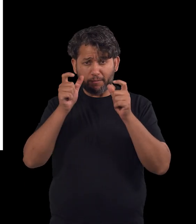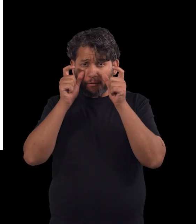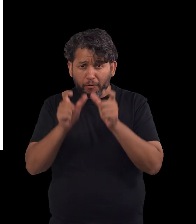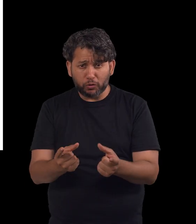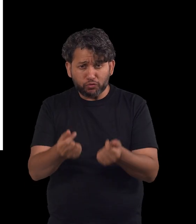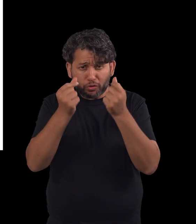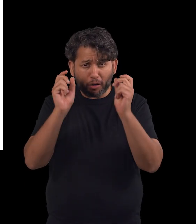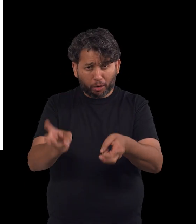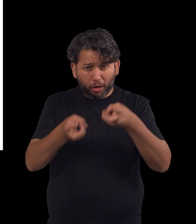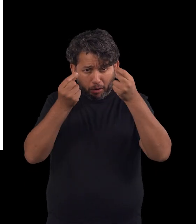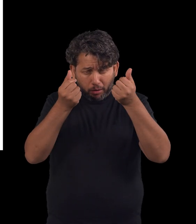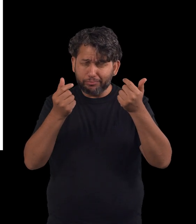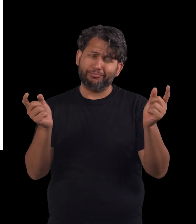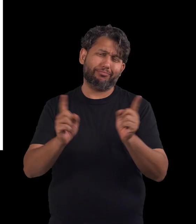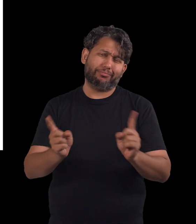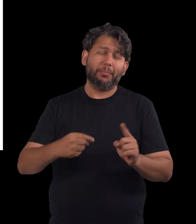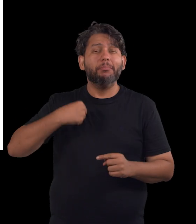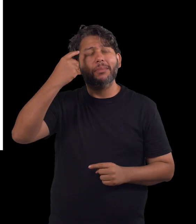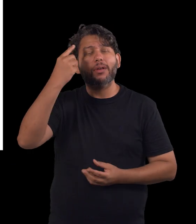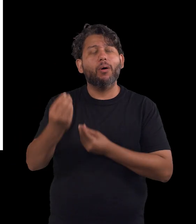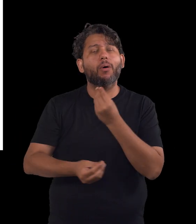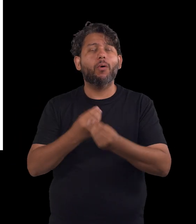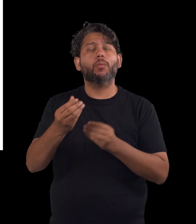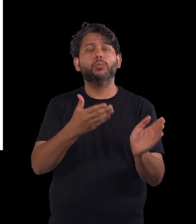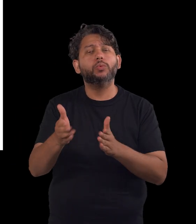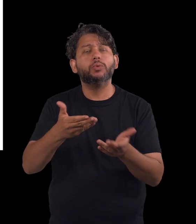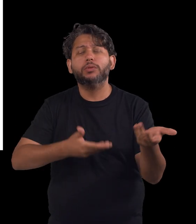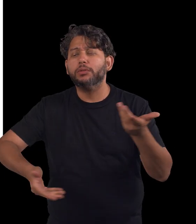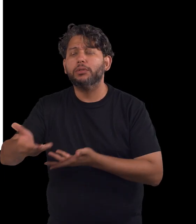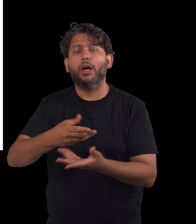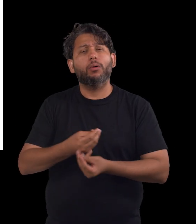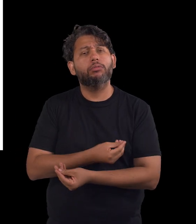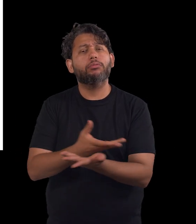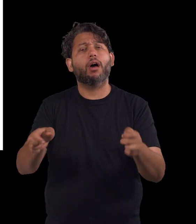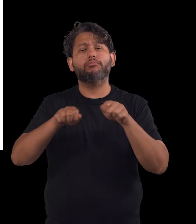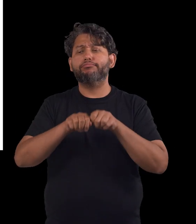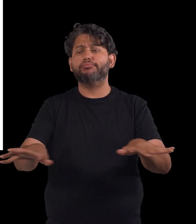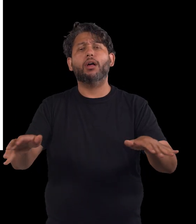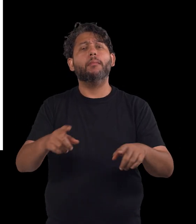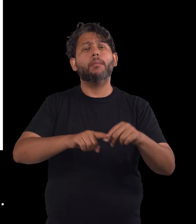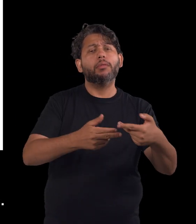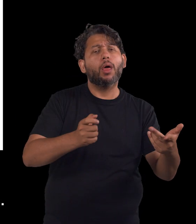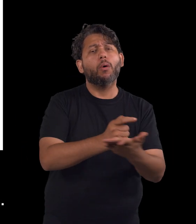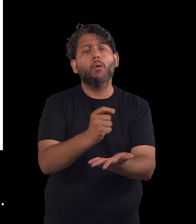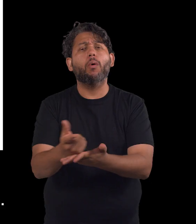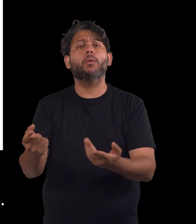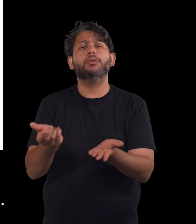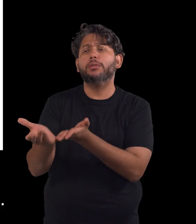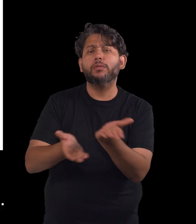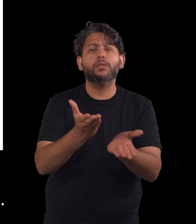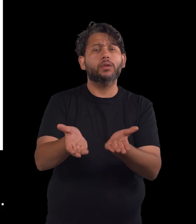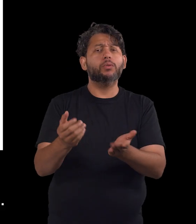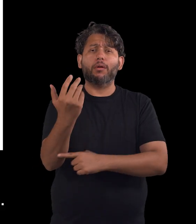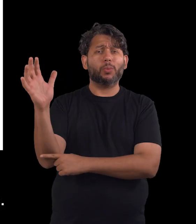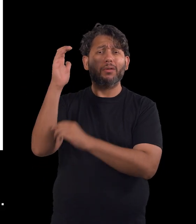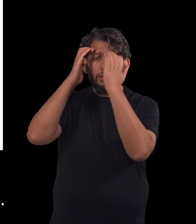de dinheiro, lucro ou crescimento. É pensar em como produzir, distribuir e consumir bens e serviços de modo que respeitem